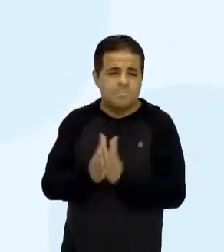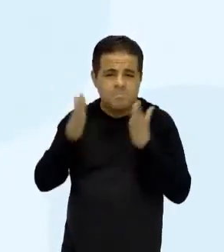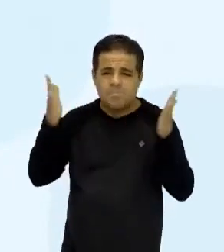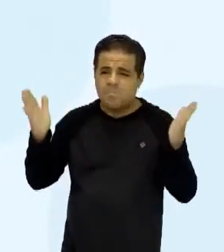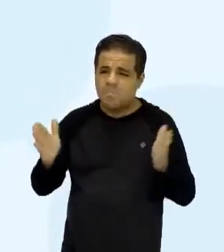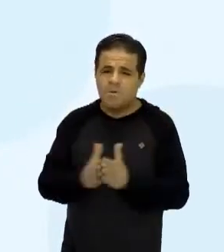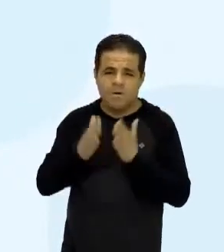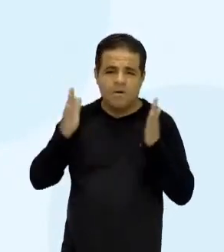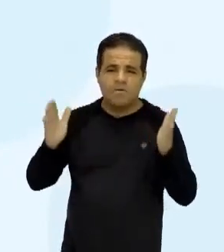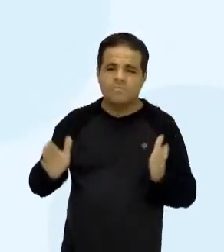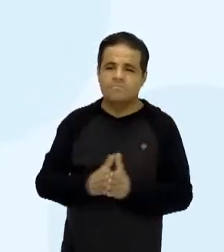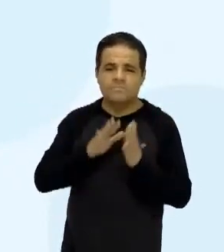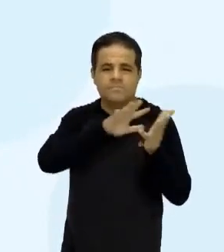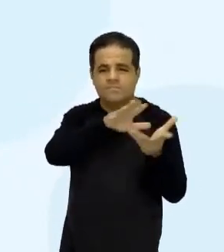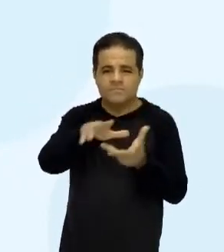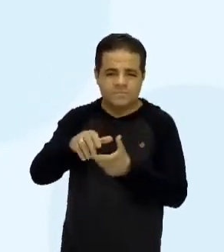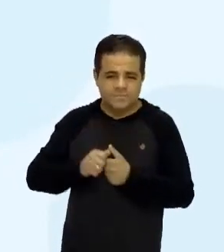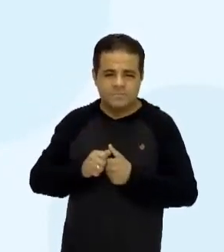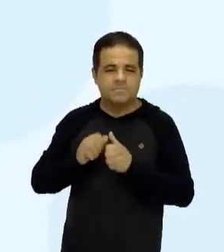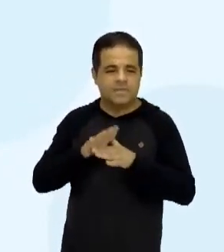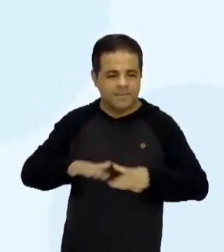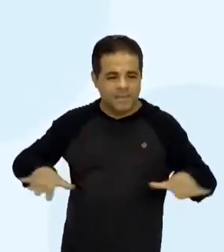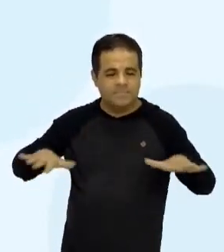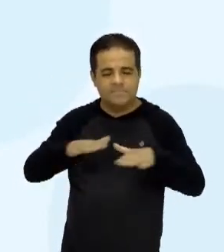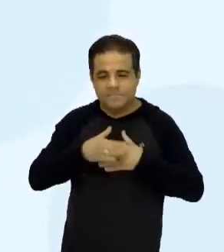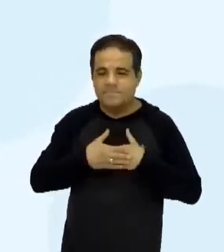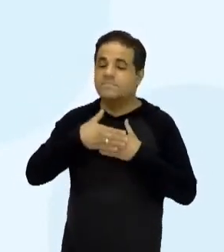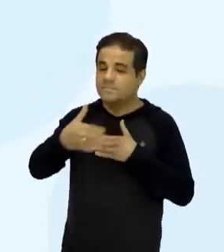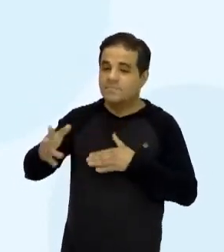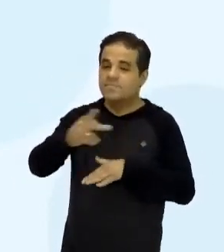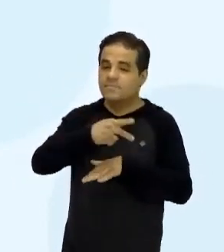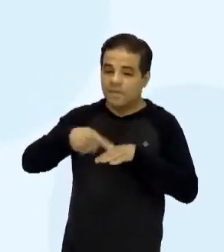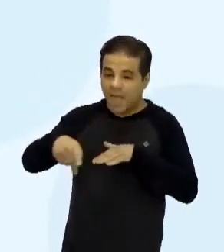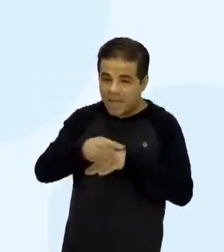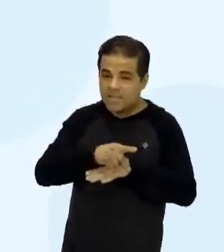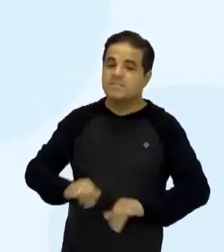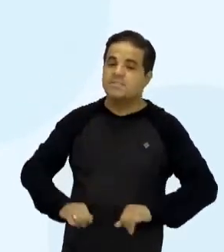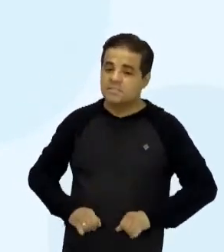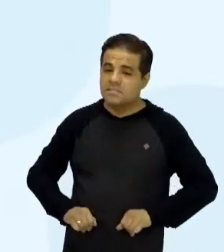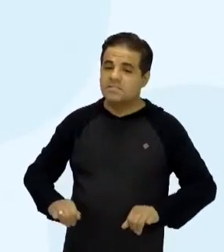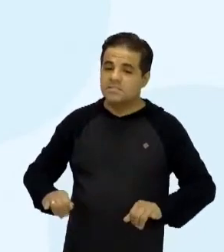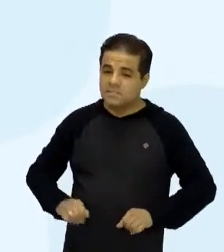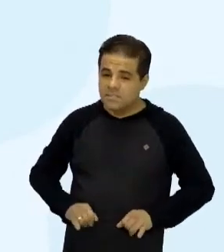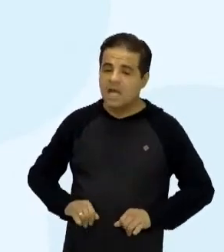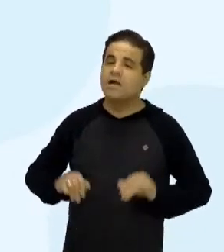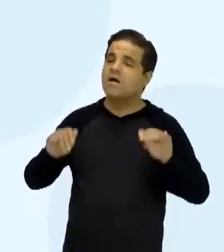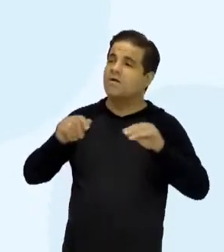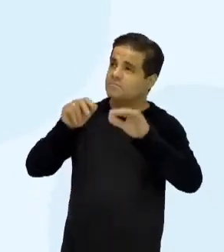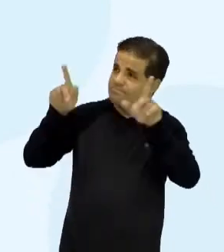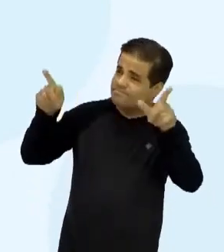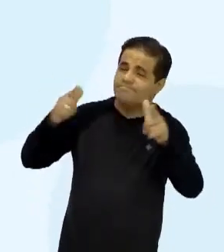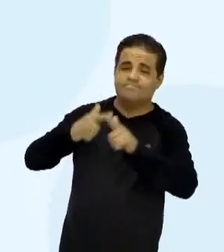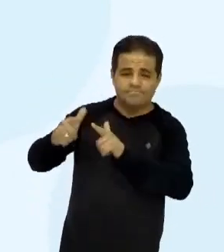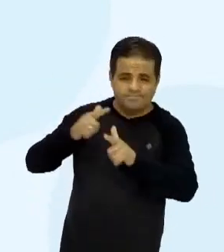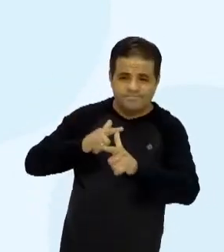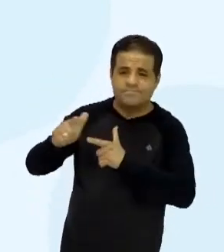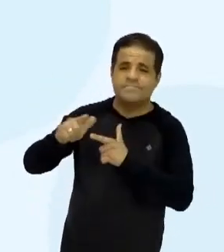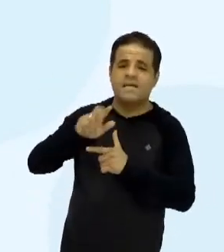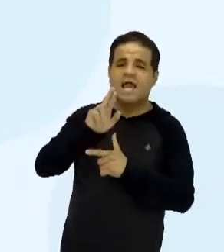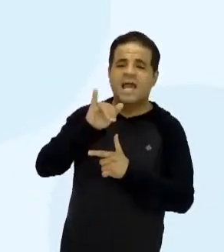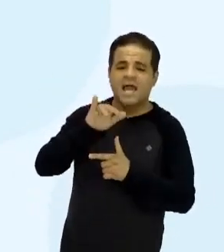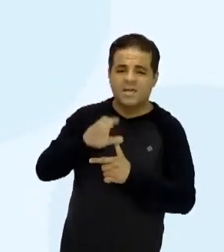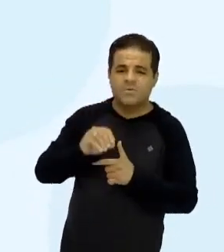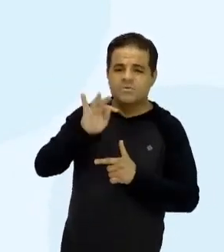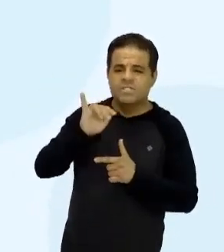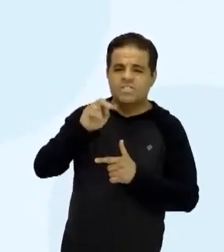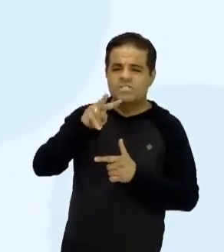mundo, né? Aí está a Libéria, a Etiópia, né? E são países que também sofrem com questões naturais, né? Aí está o Rift